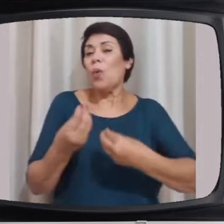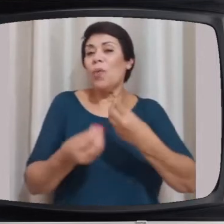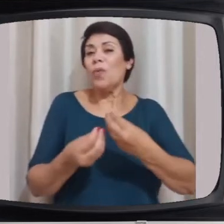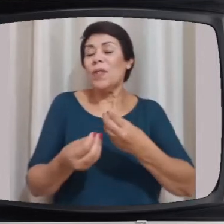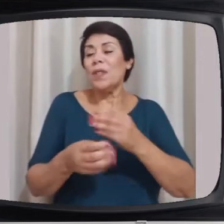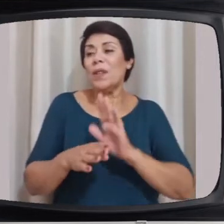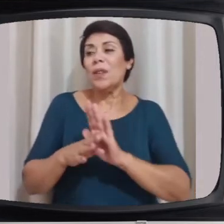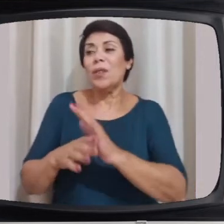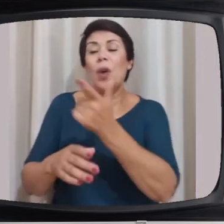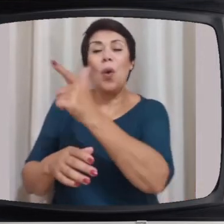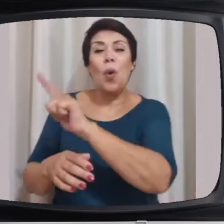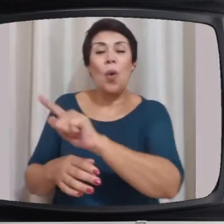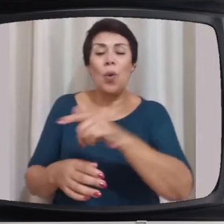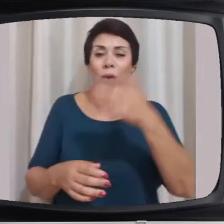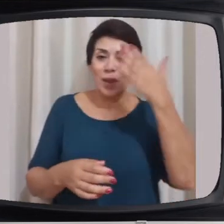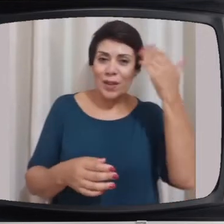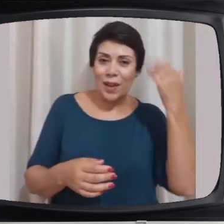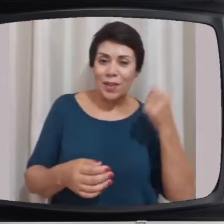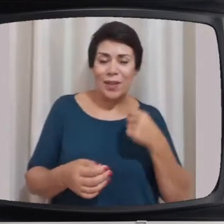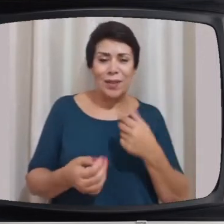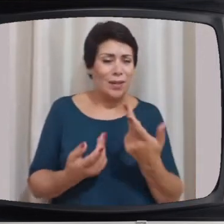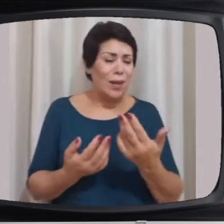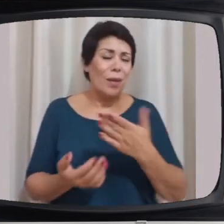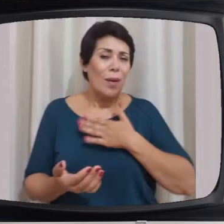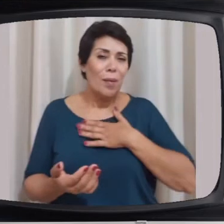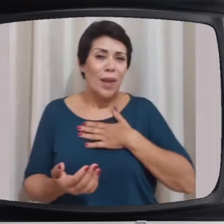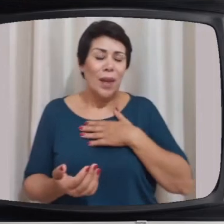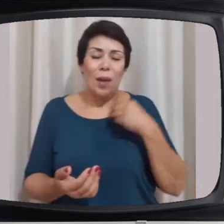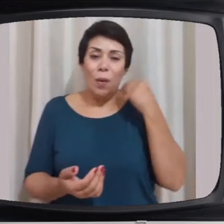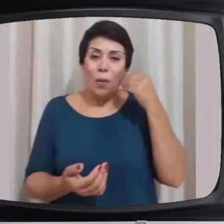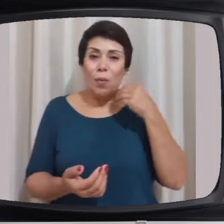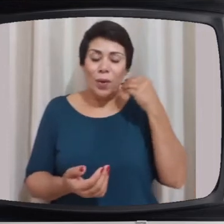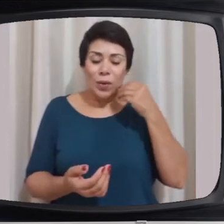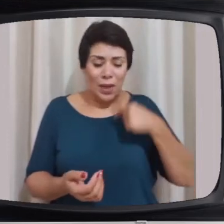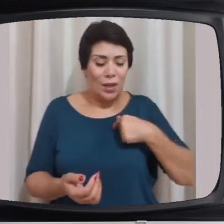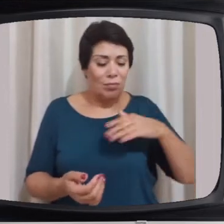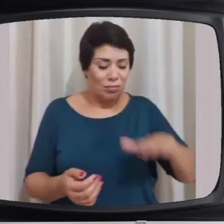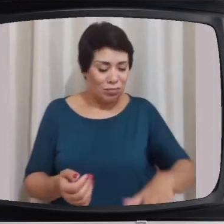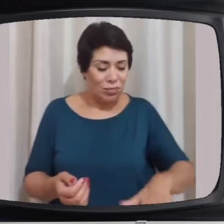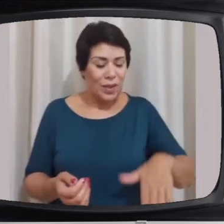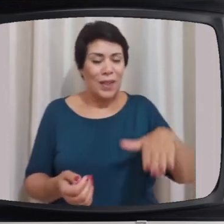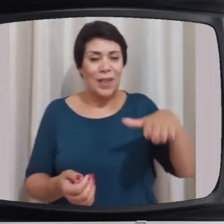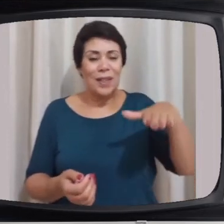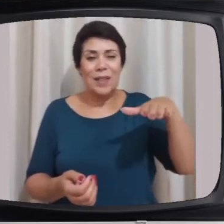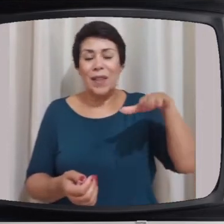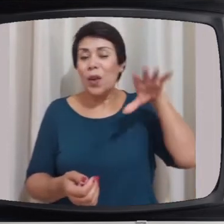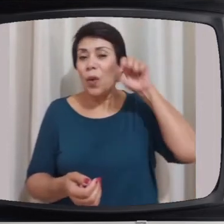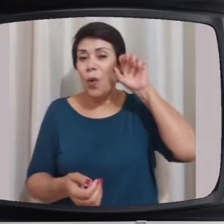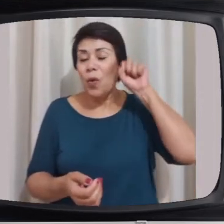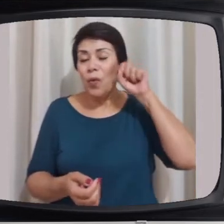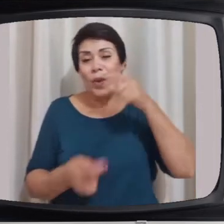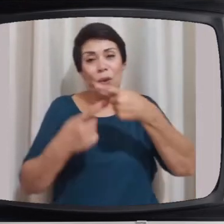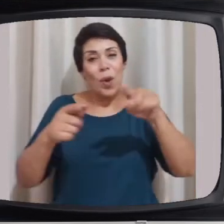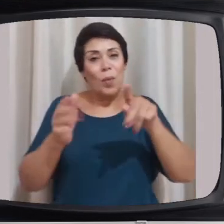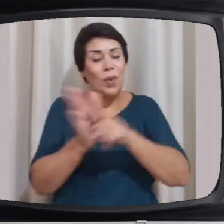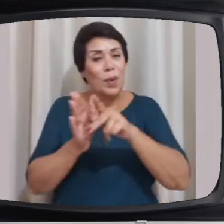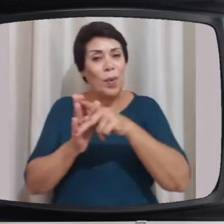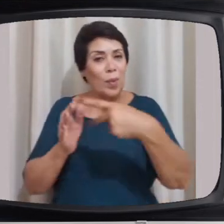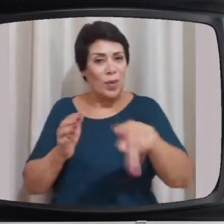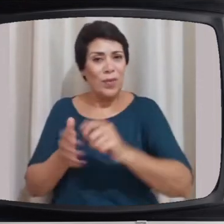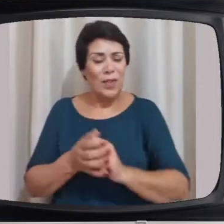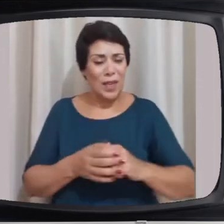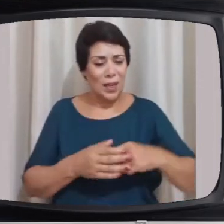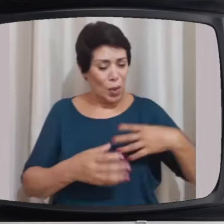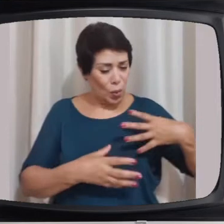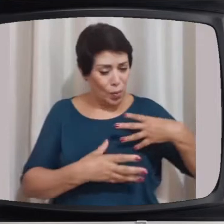inspiraram muitos artistas como eu, que tiveram a oportunidade de crescer ouvindo Patufu. Patufu moldou toda uma geração, né,